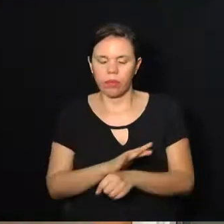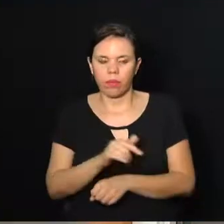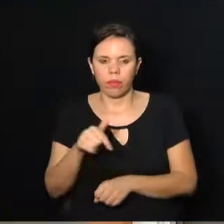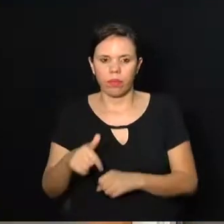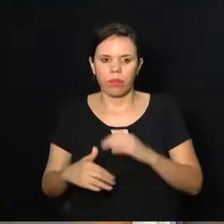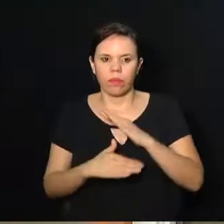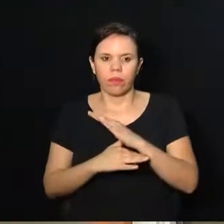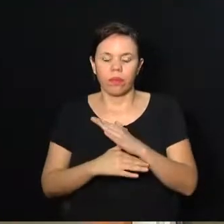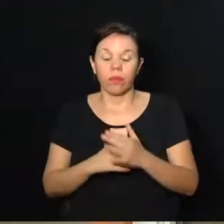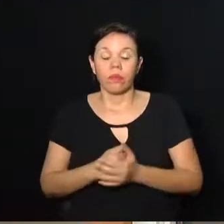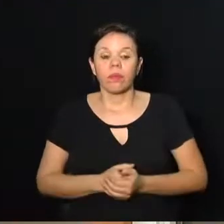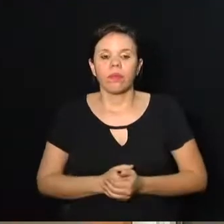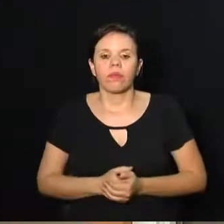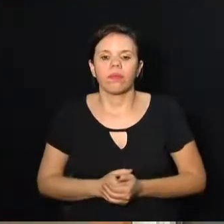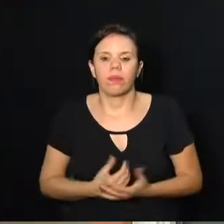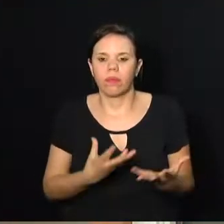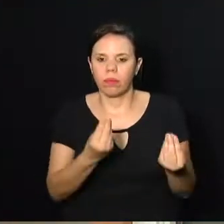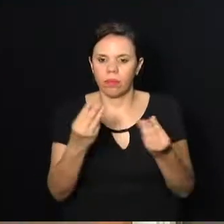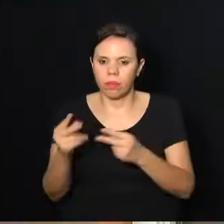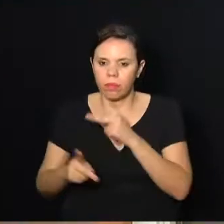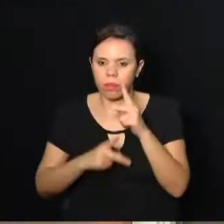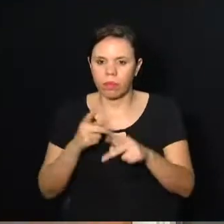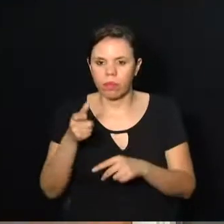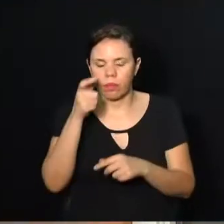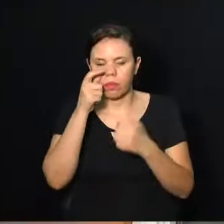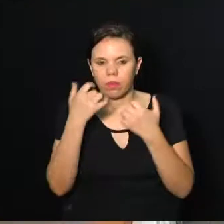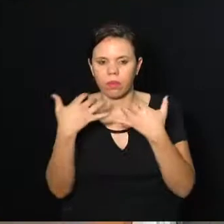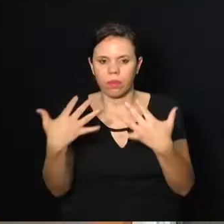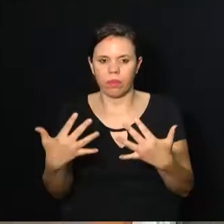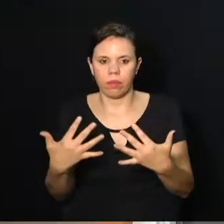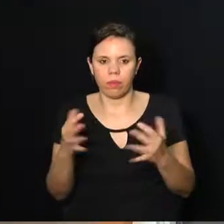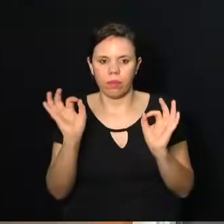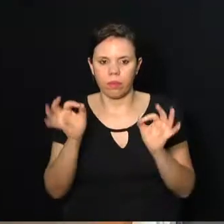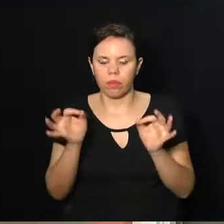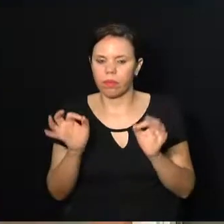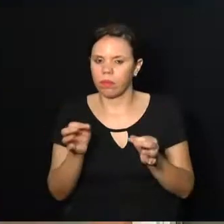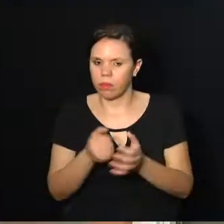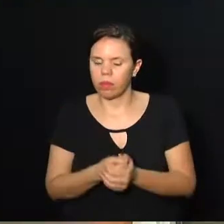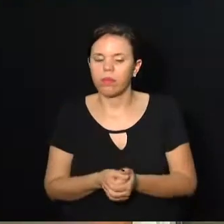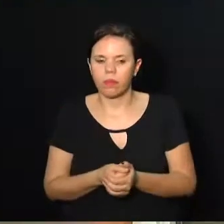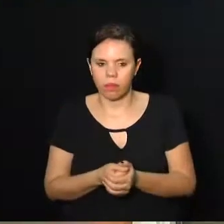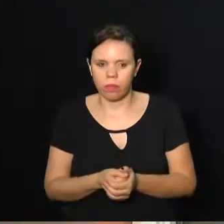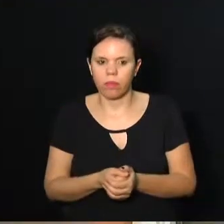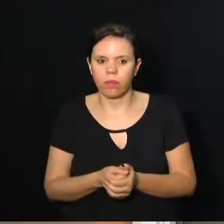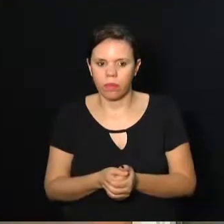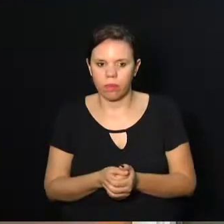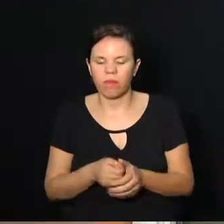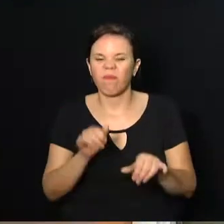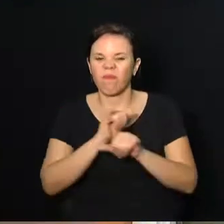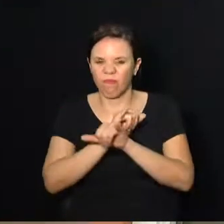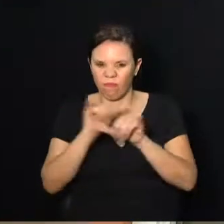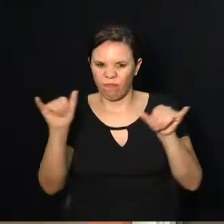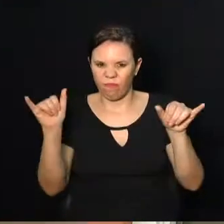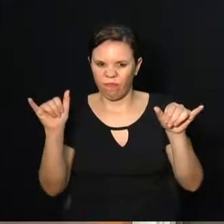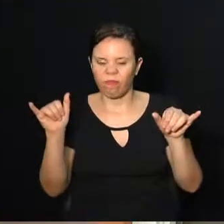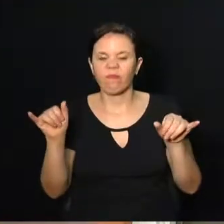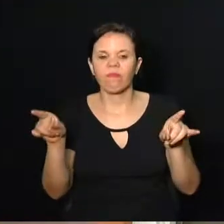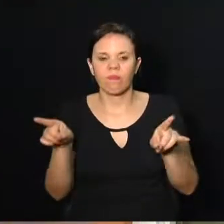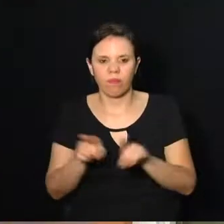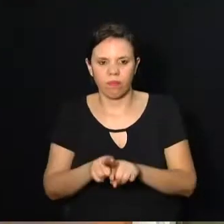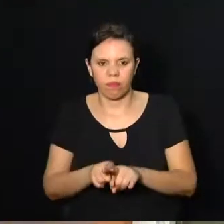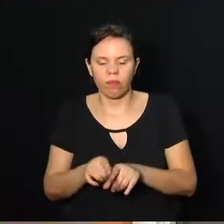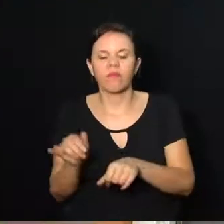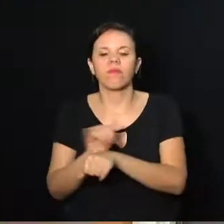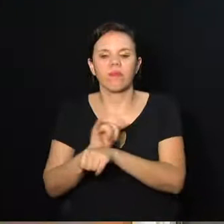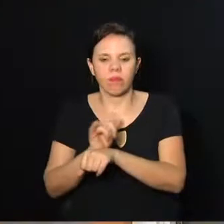casa, mas muitas pessoas nos assistem, e com toda certeza isso vai ser divulgado também no